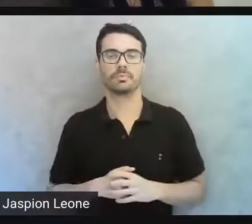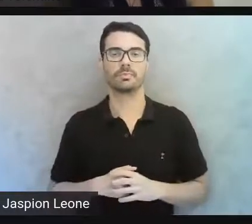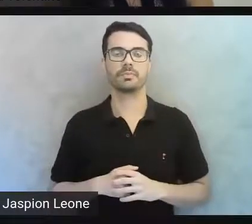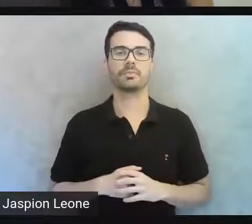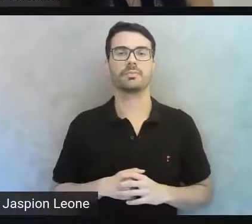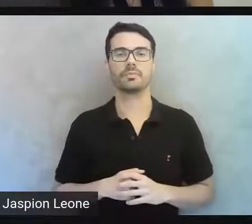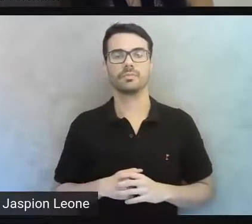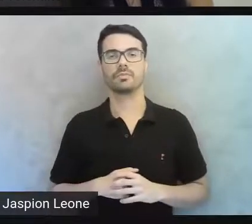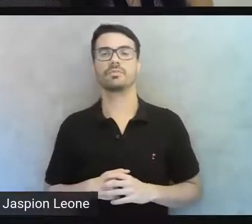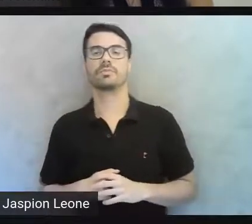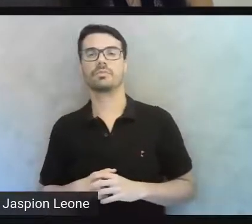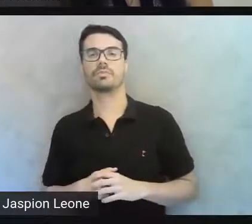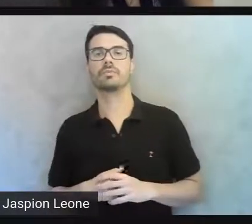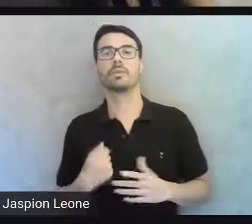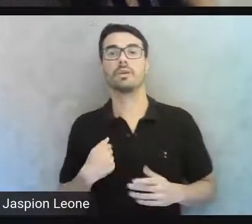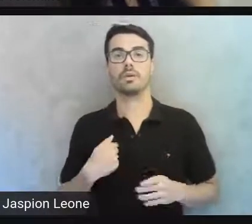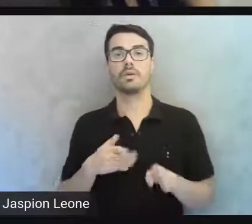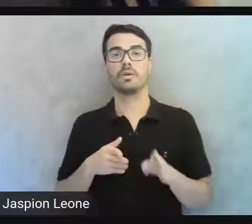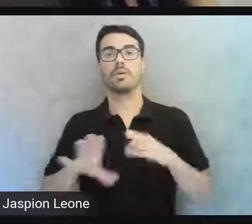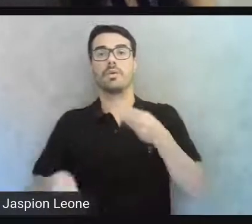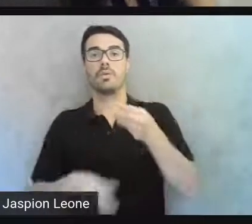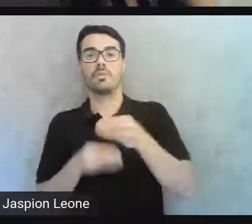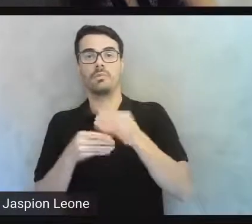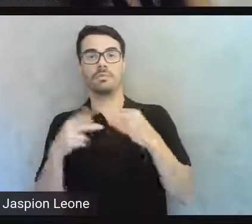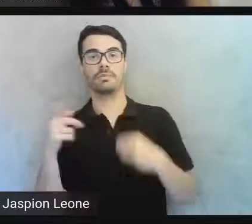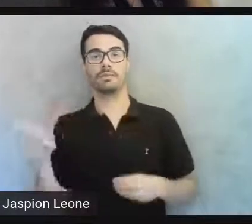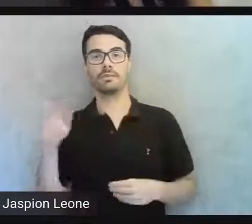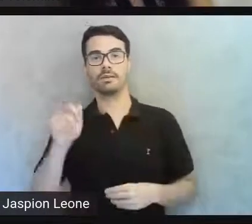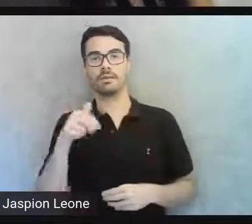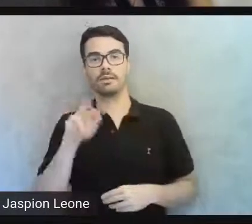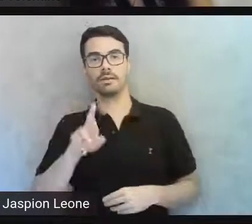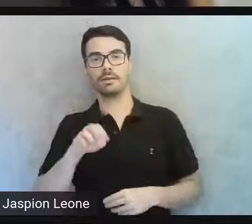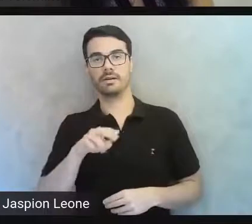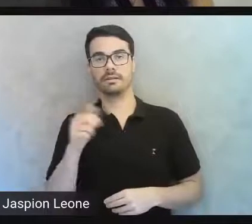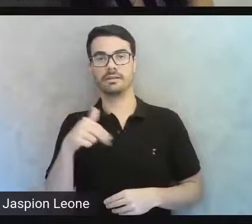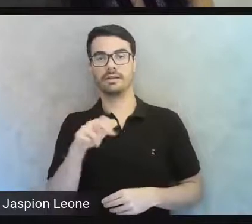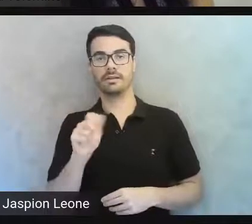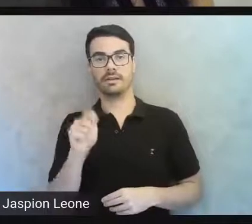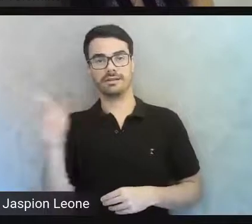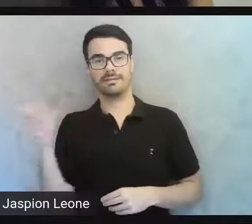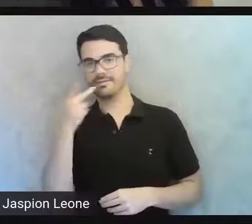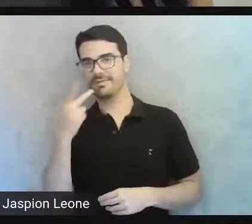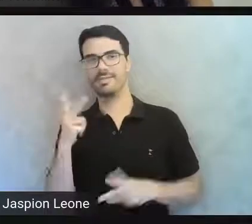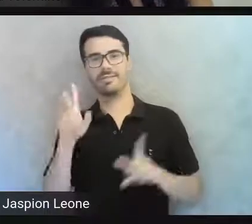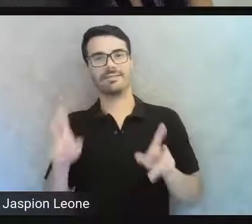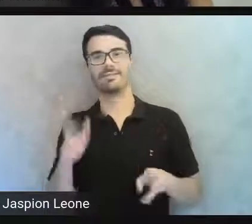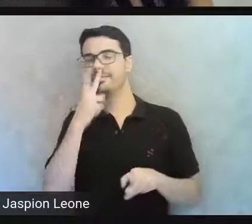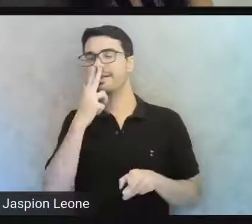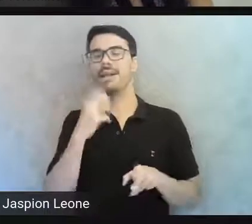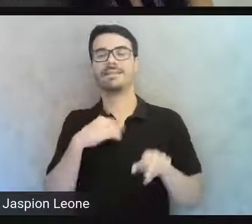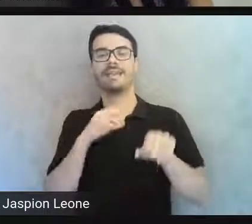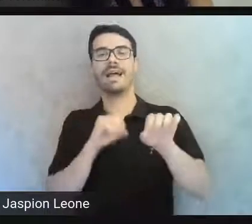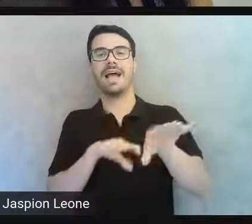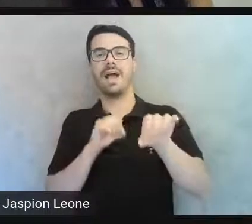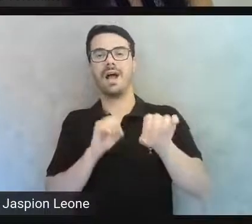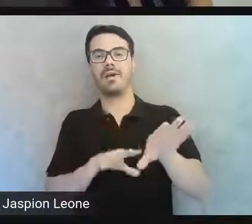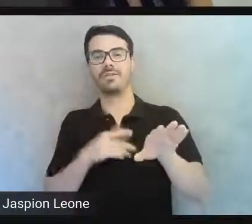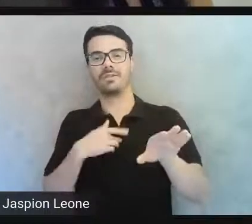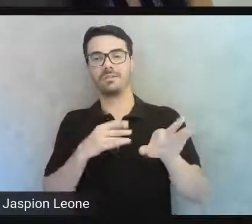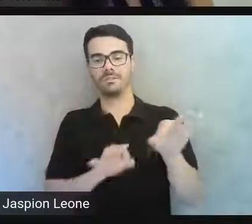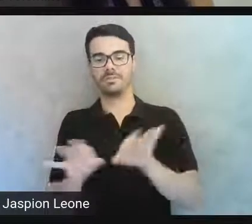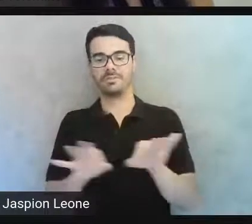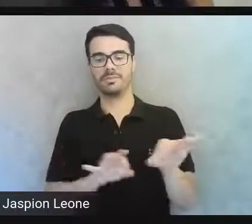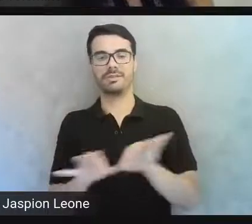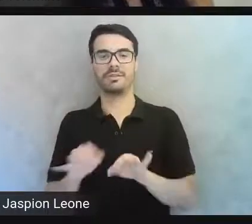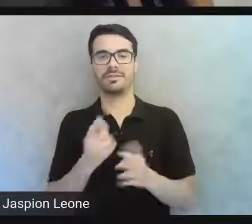Excelente. Então, eu complementaria essa fala da Adriana, assim, foi uma aula, na verdade, até para mim, que sou educador, planejador